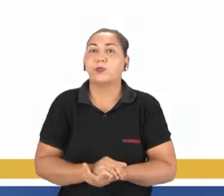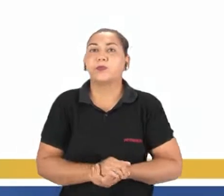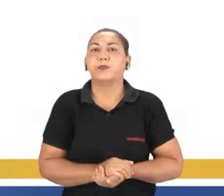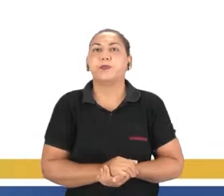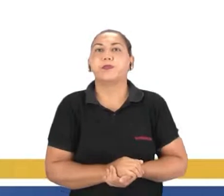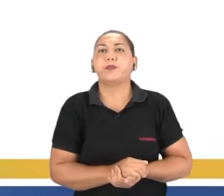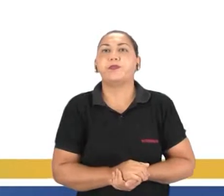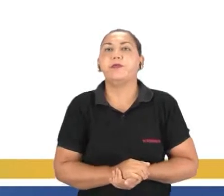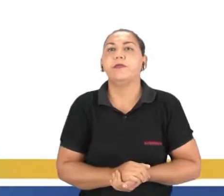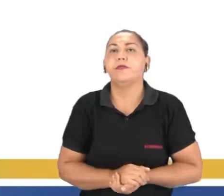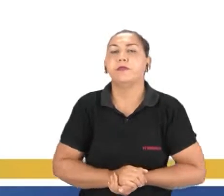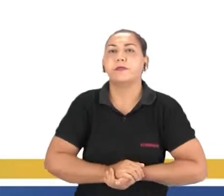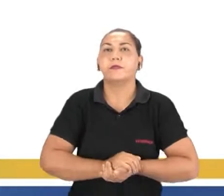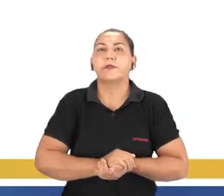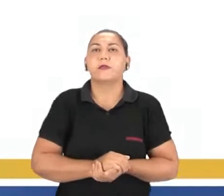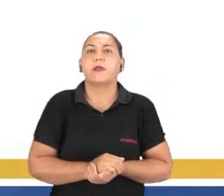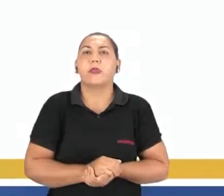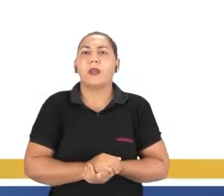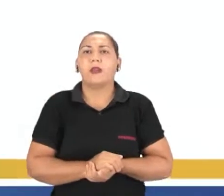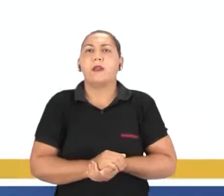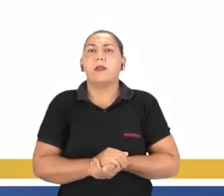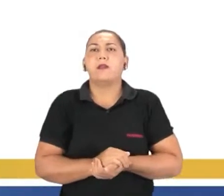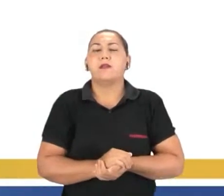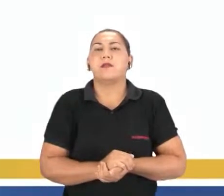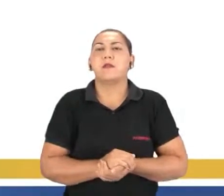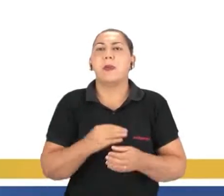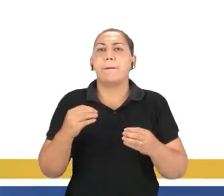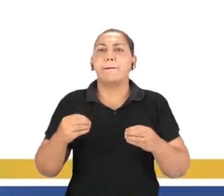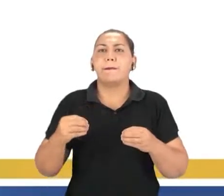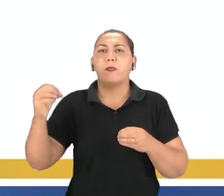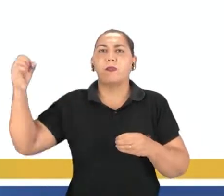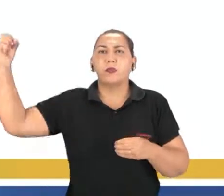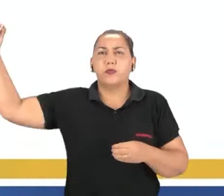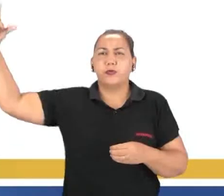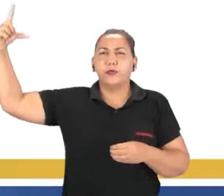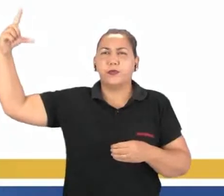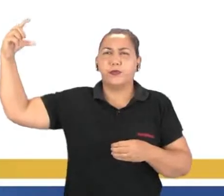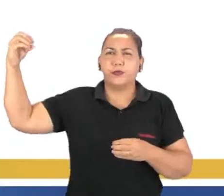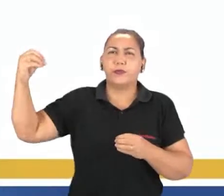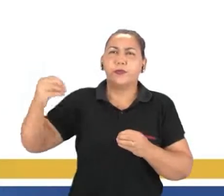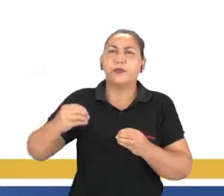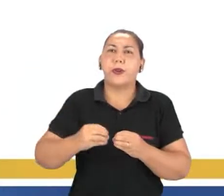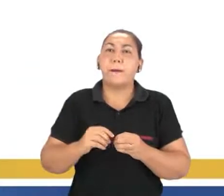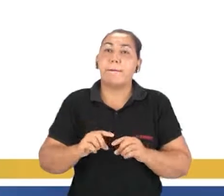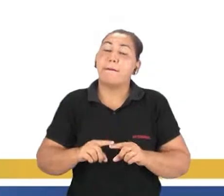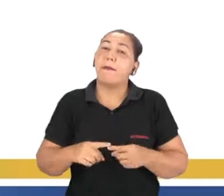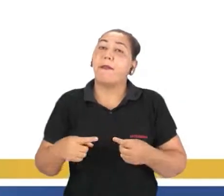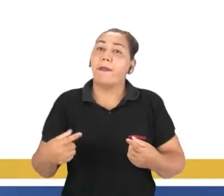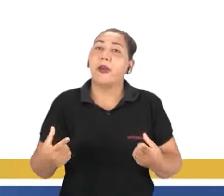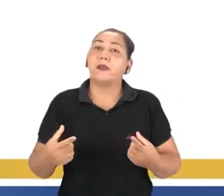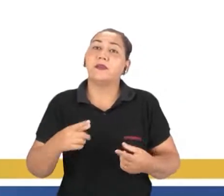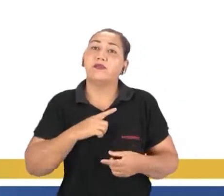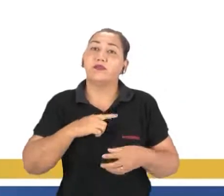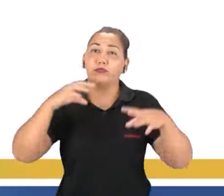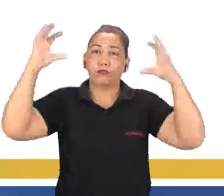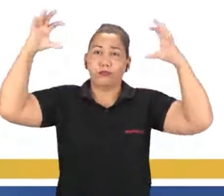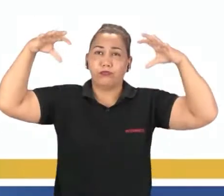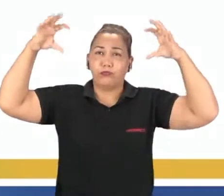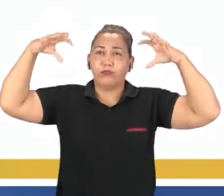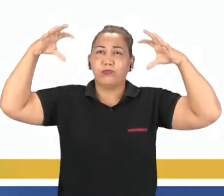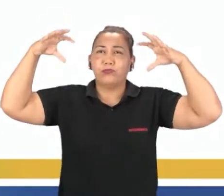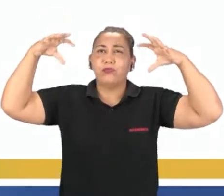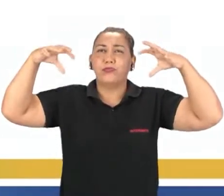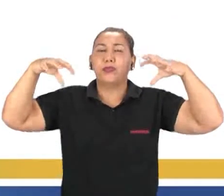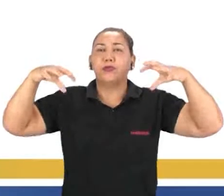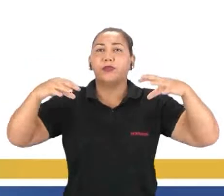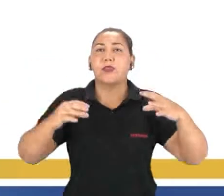Amazônia possua altas temperaturas, pela proximidade do Sol, mas com um clima úmido e com chuvas